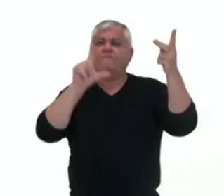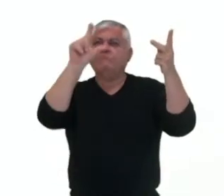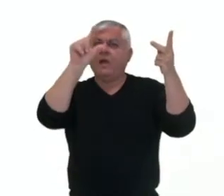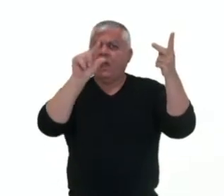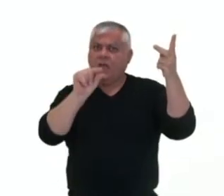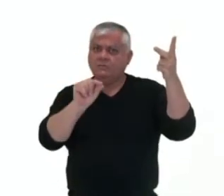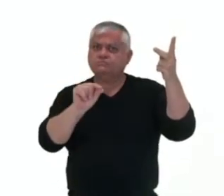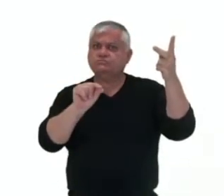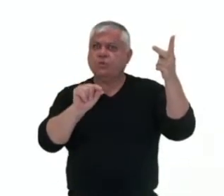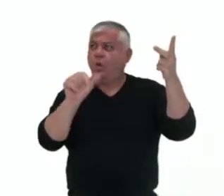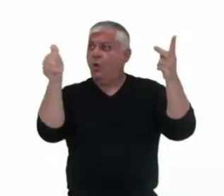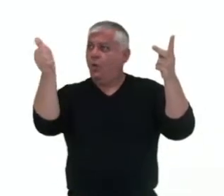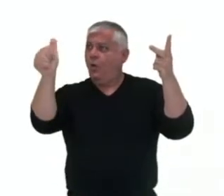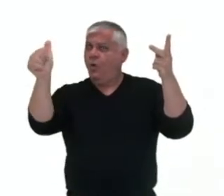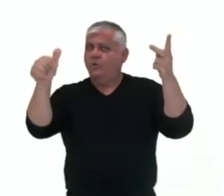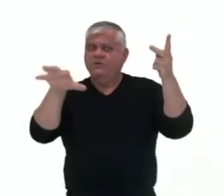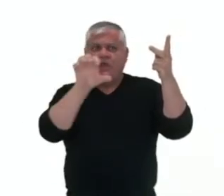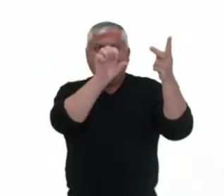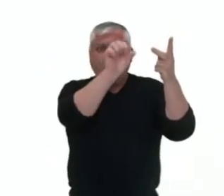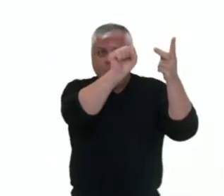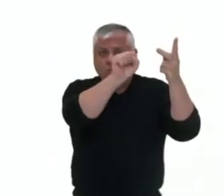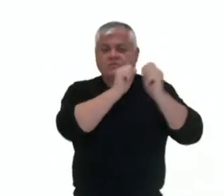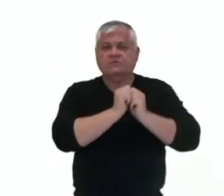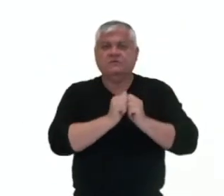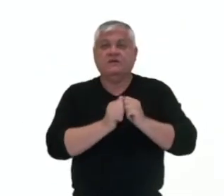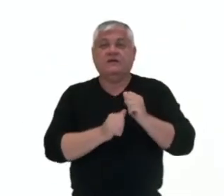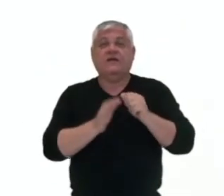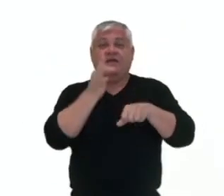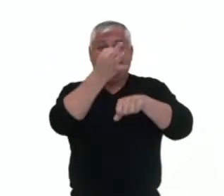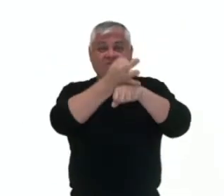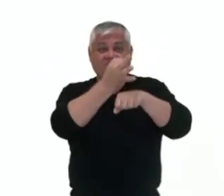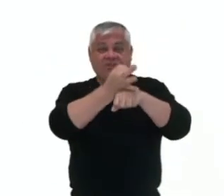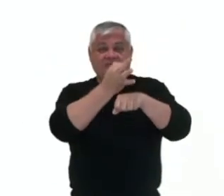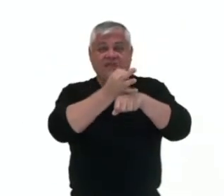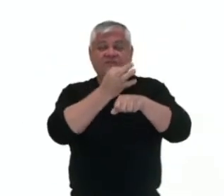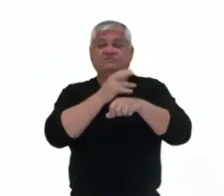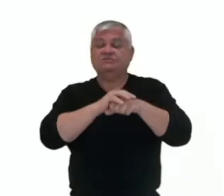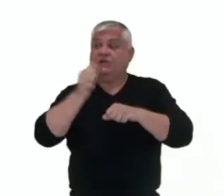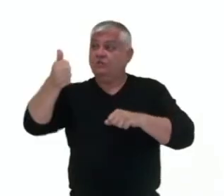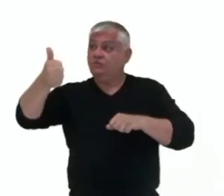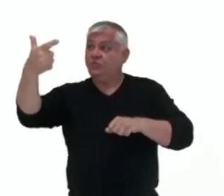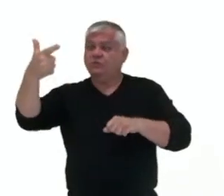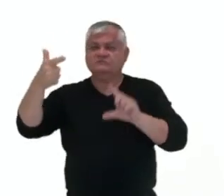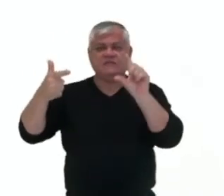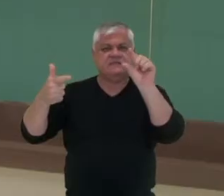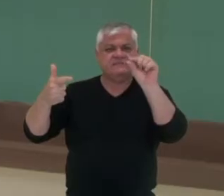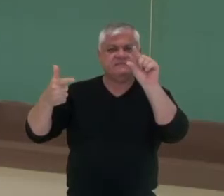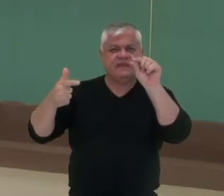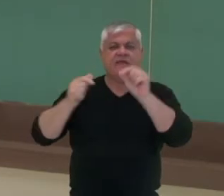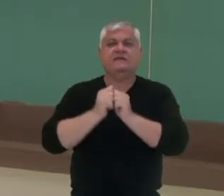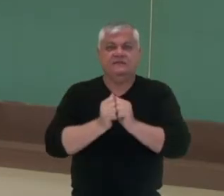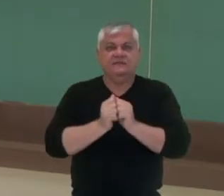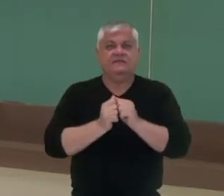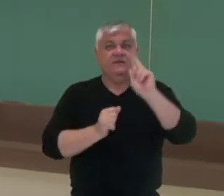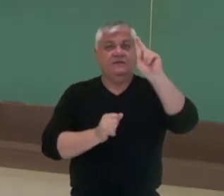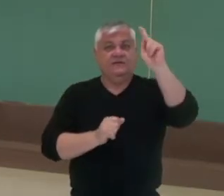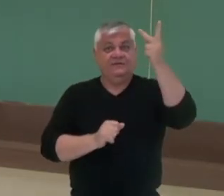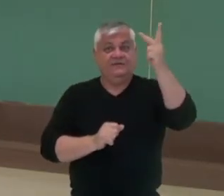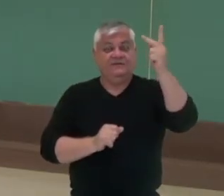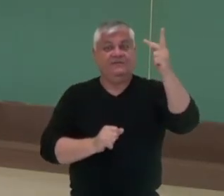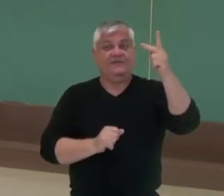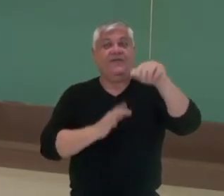é 11 aqui, aí ela tá em 8, e a ferritina, o normal é 12, está em 10. Então, a quantidade de hemoglobina e ferritina